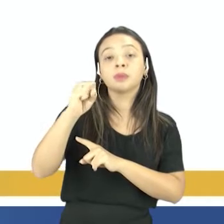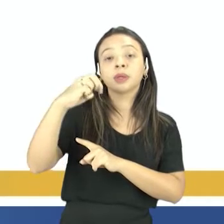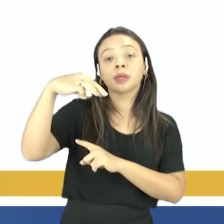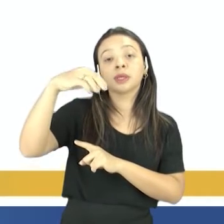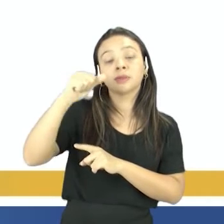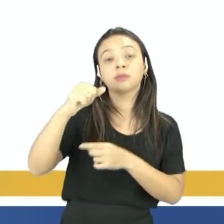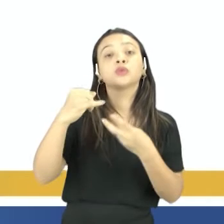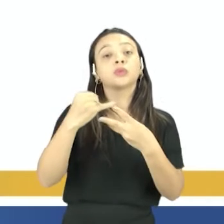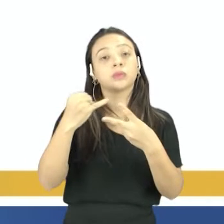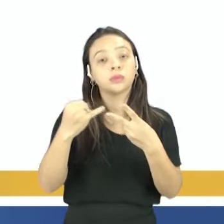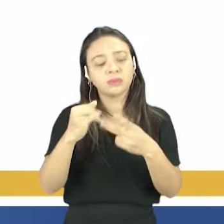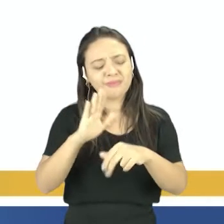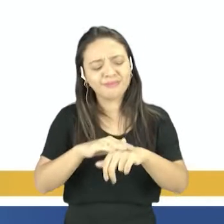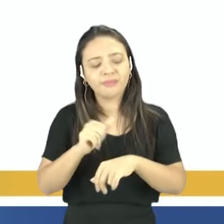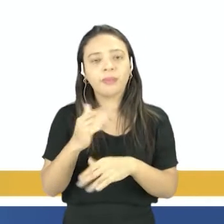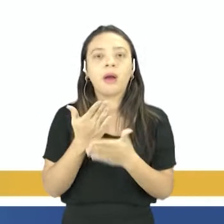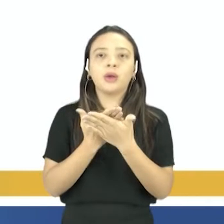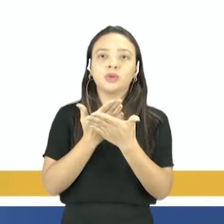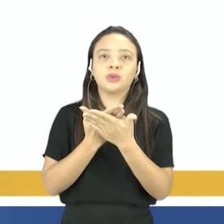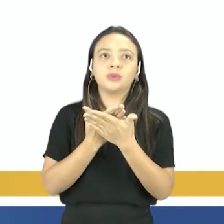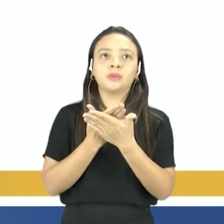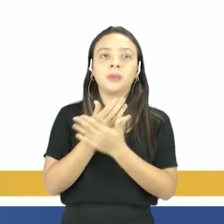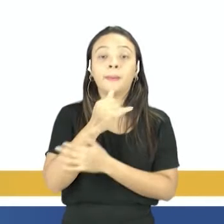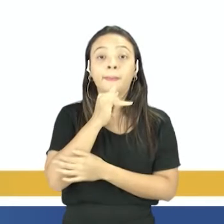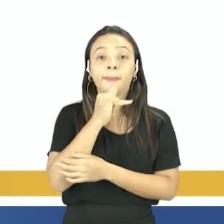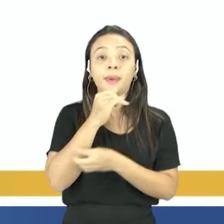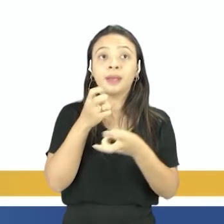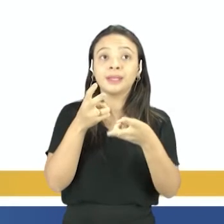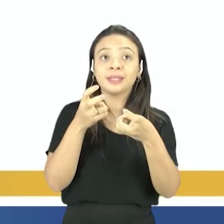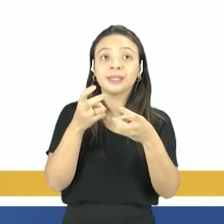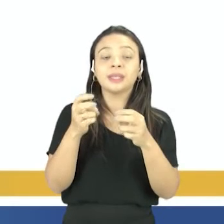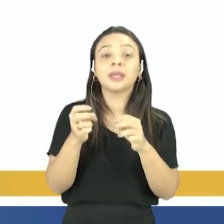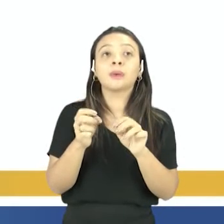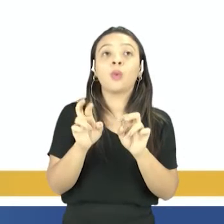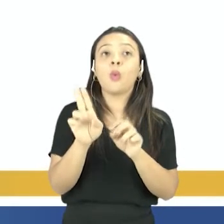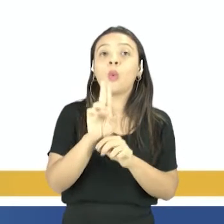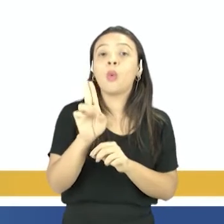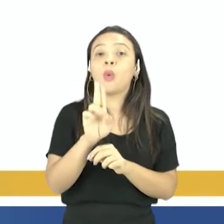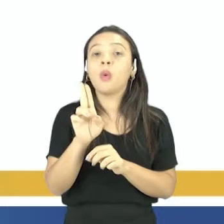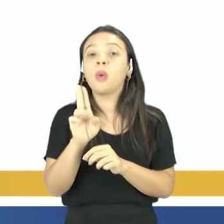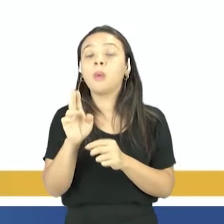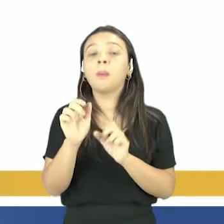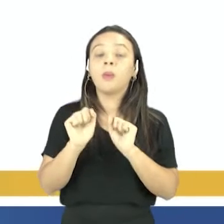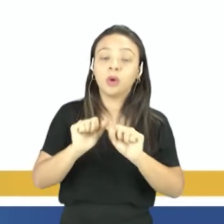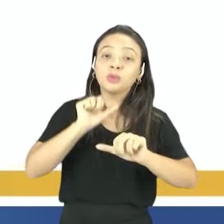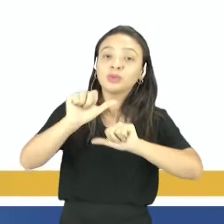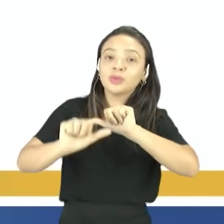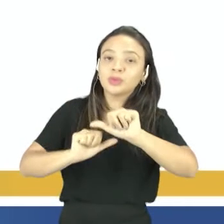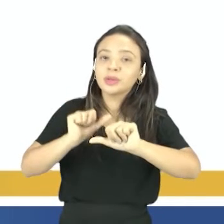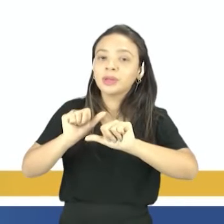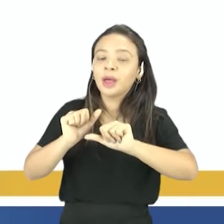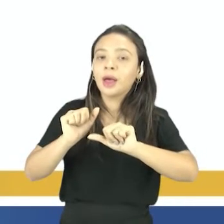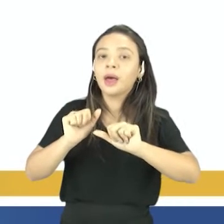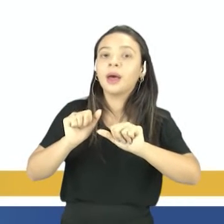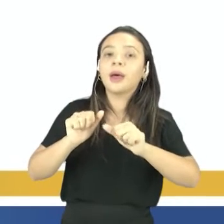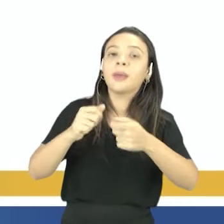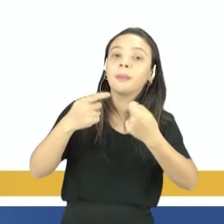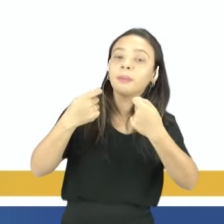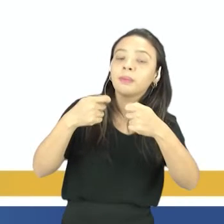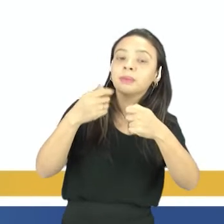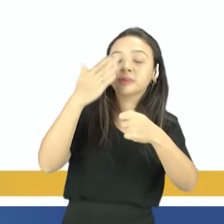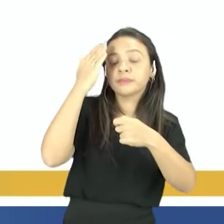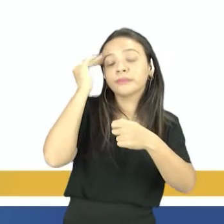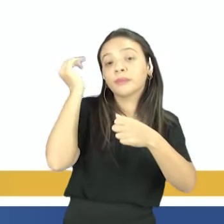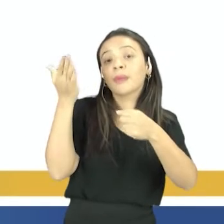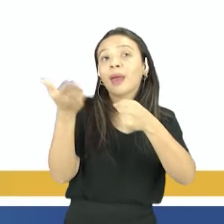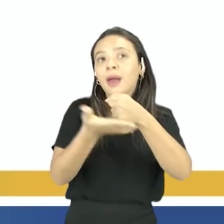nós vamos mais estudar. Então, repare que o nome de uma pirâmide, ele varia de acordo, né, com o polígono da base. Se a base é um triângulo, eu